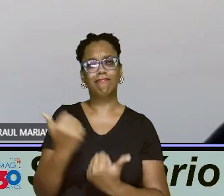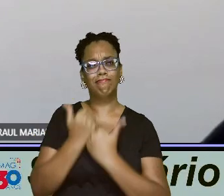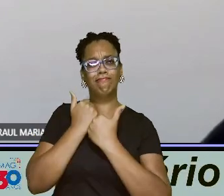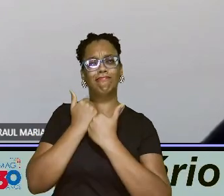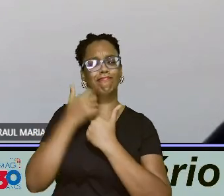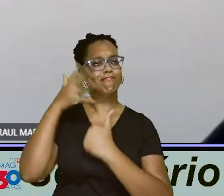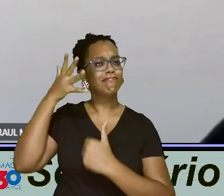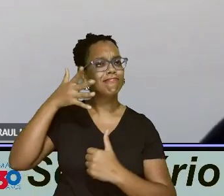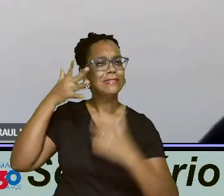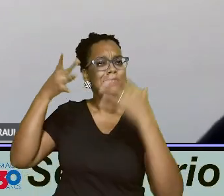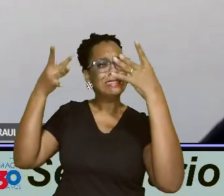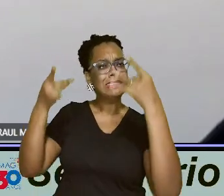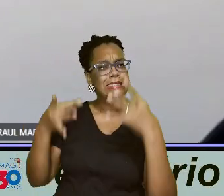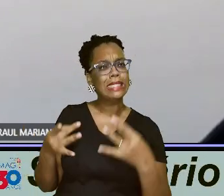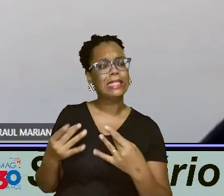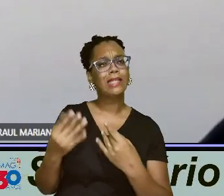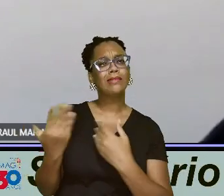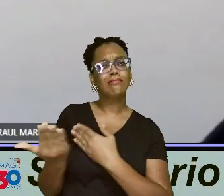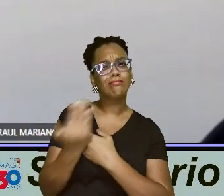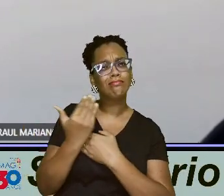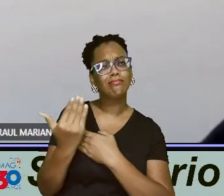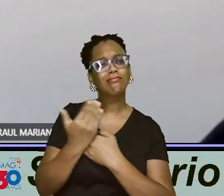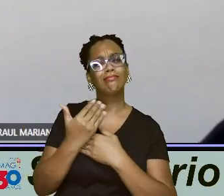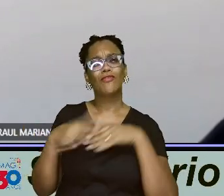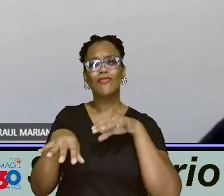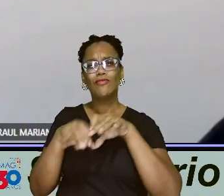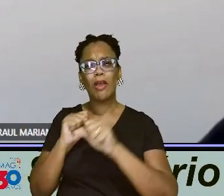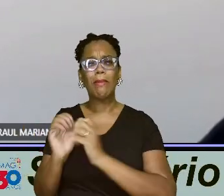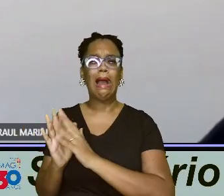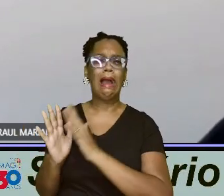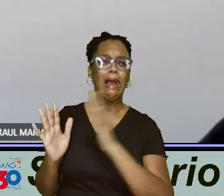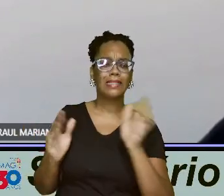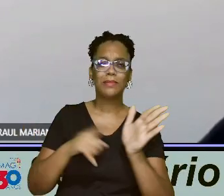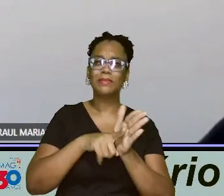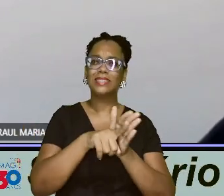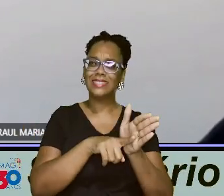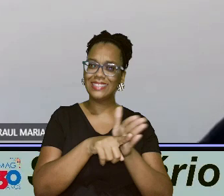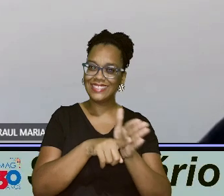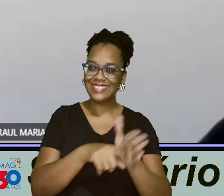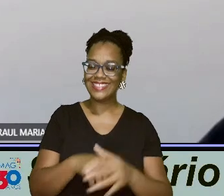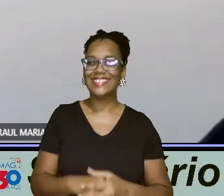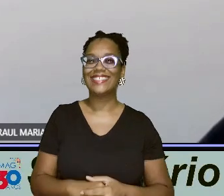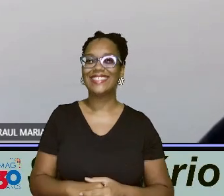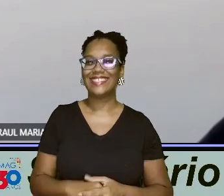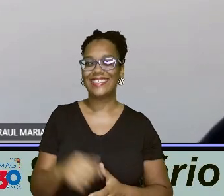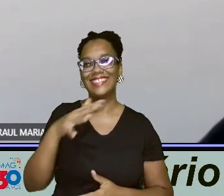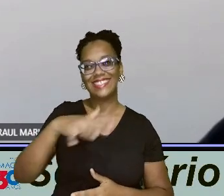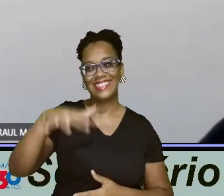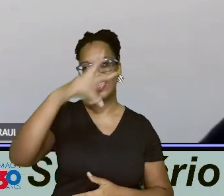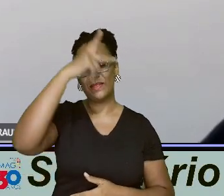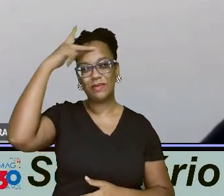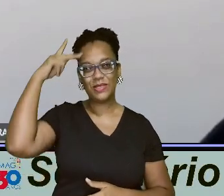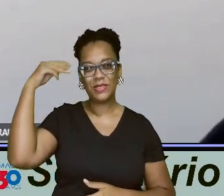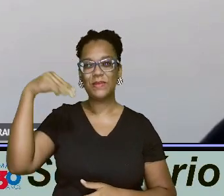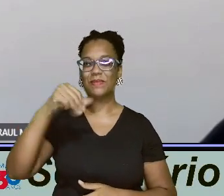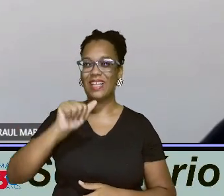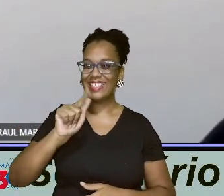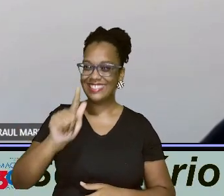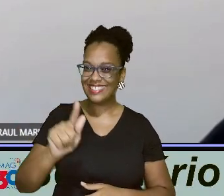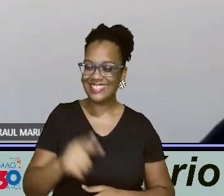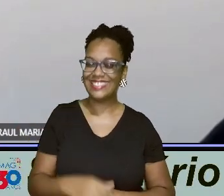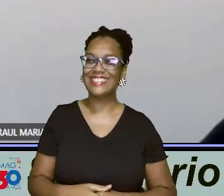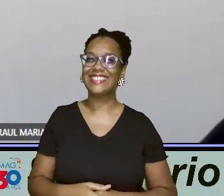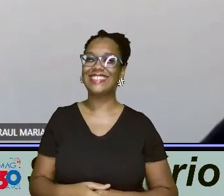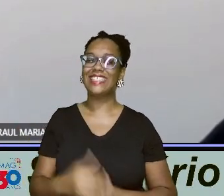né, necessários, desde a formação até a pesquisa em si, ao pessoal do NUAGE, ao pessoal da assessoria